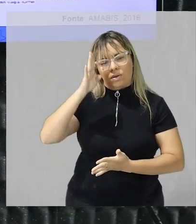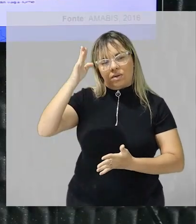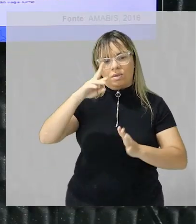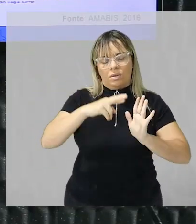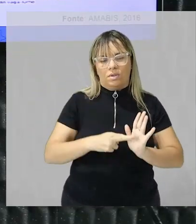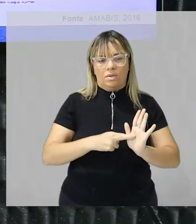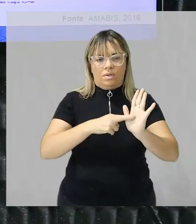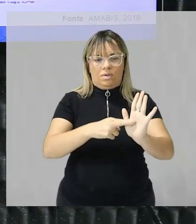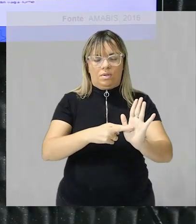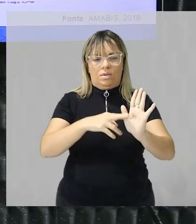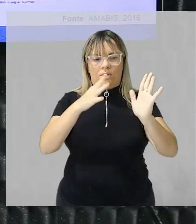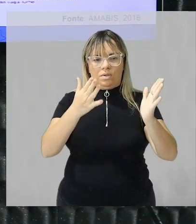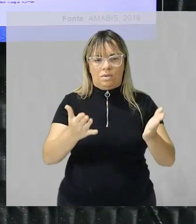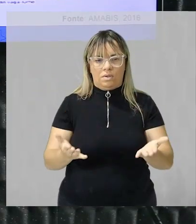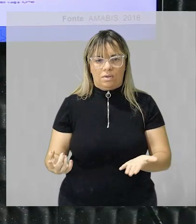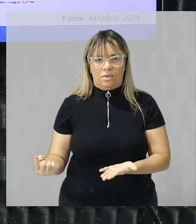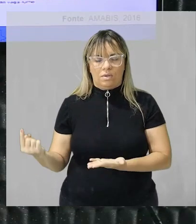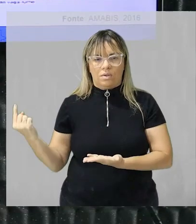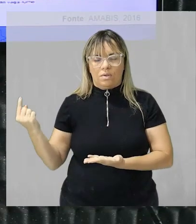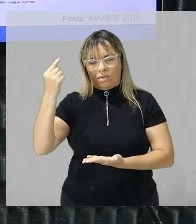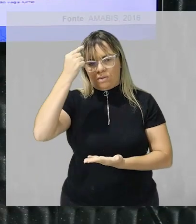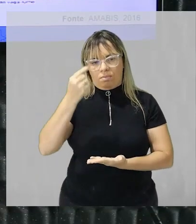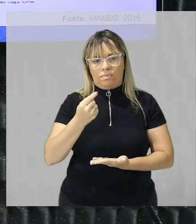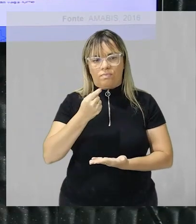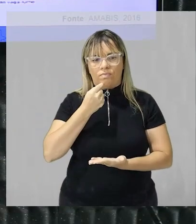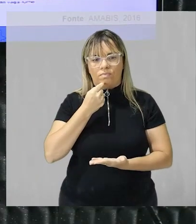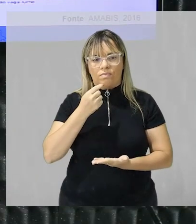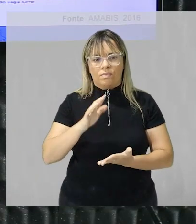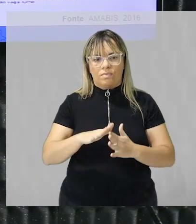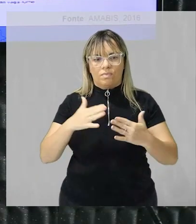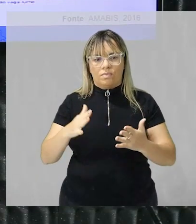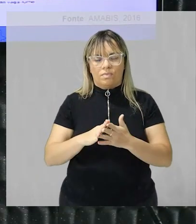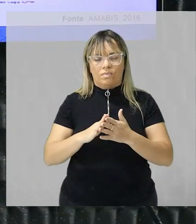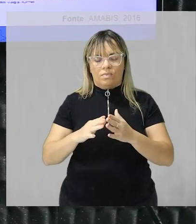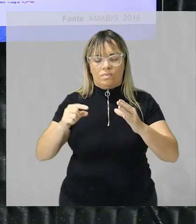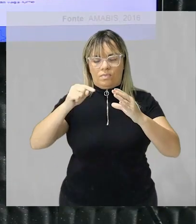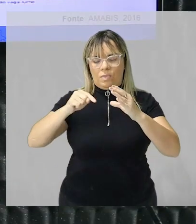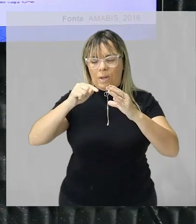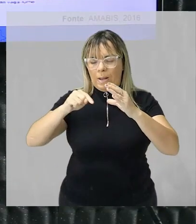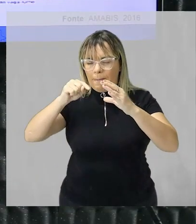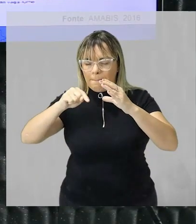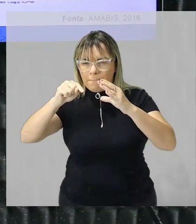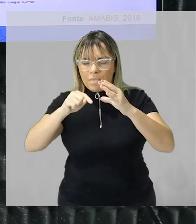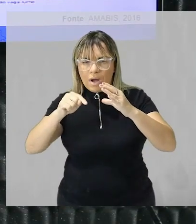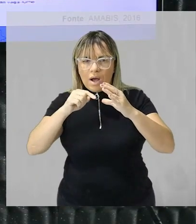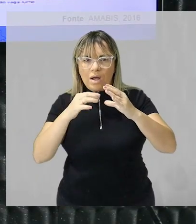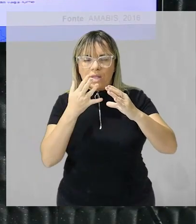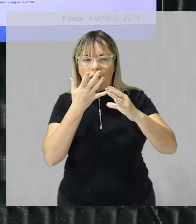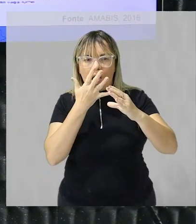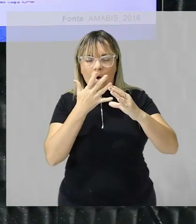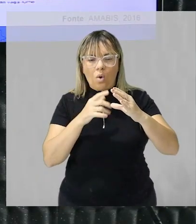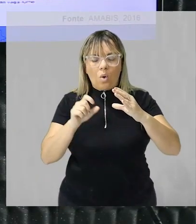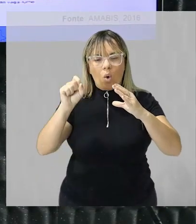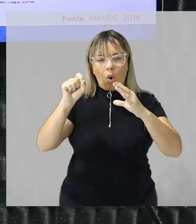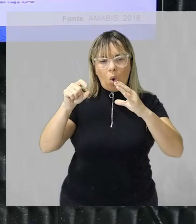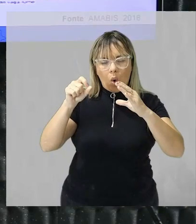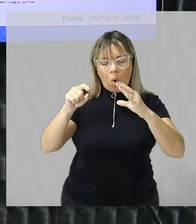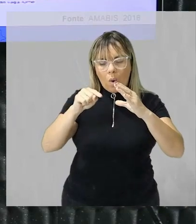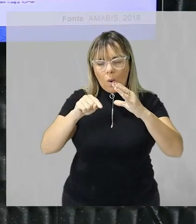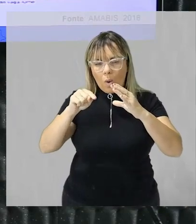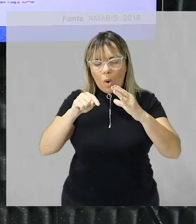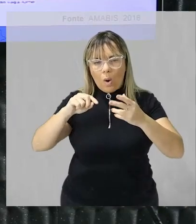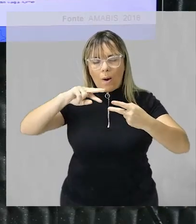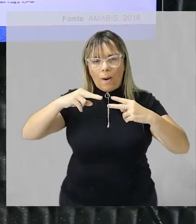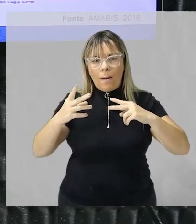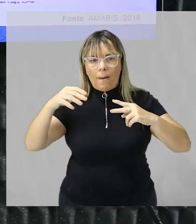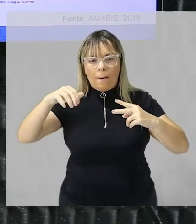sendo representado por esses fios emaranhados em azul aqui, ó, isso aqui é o DNA principal, é uma